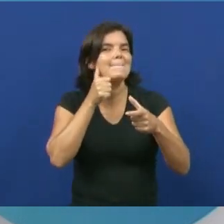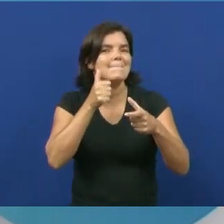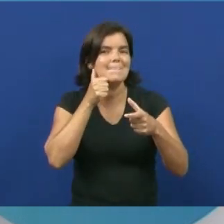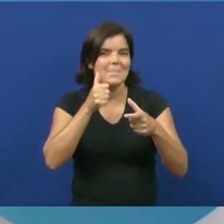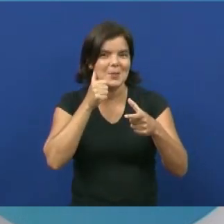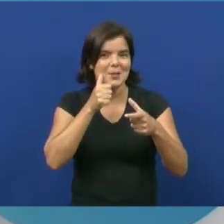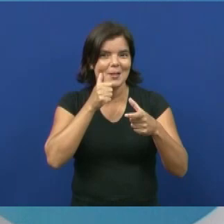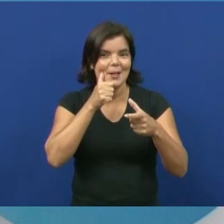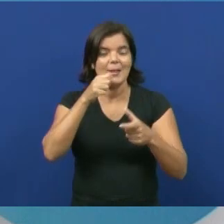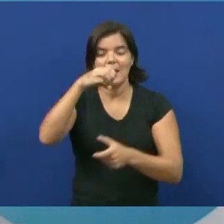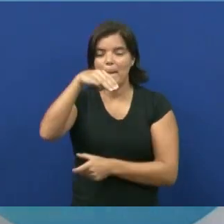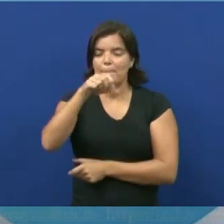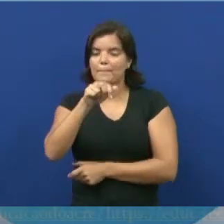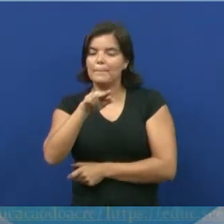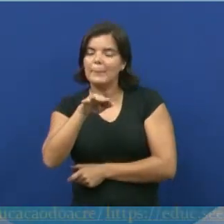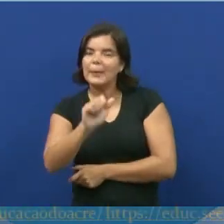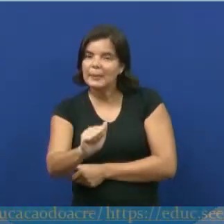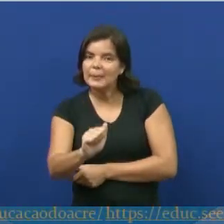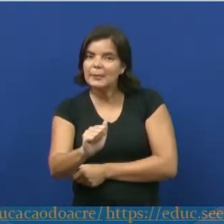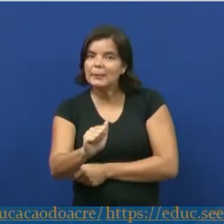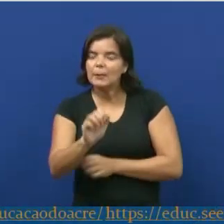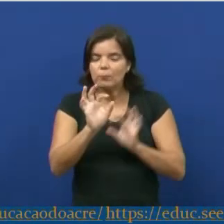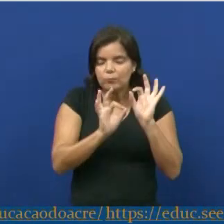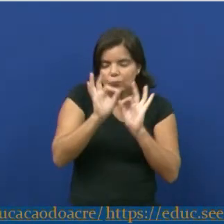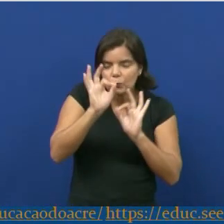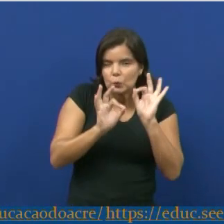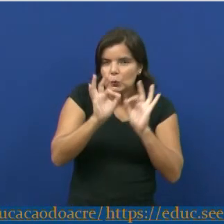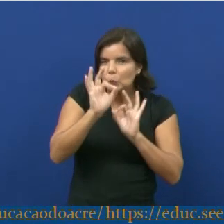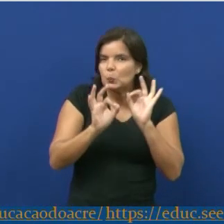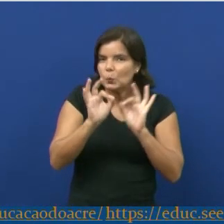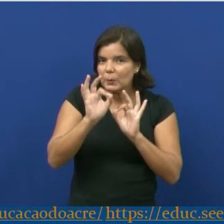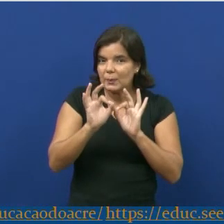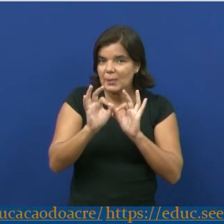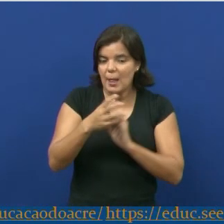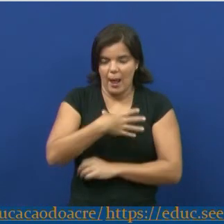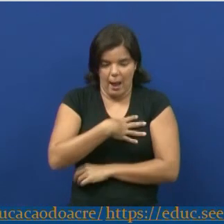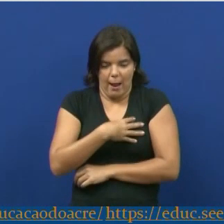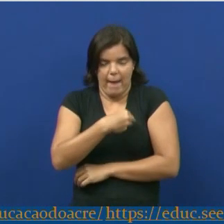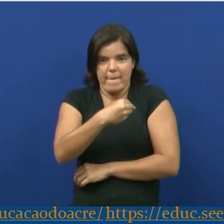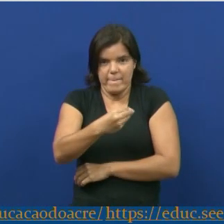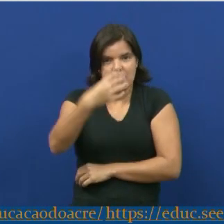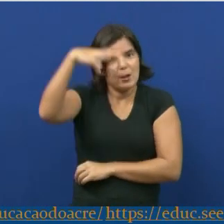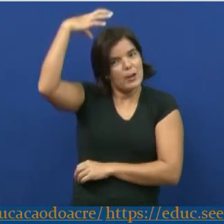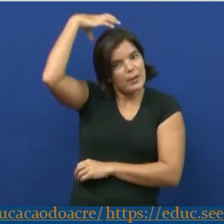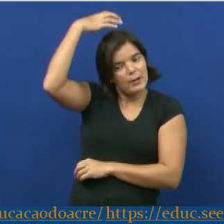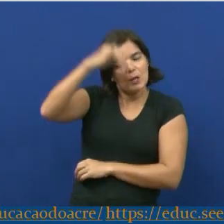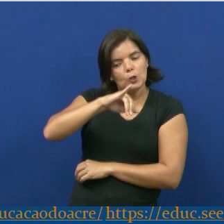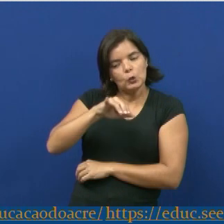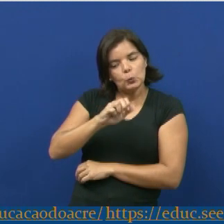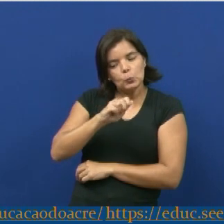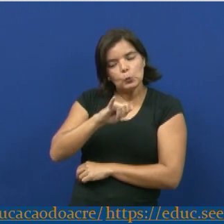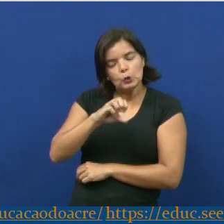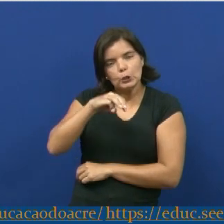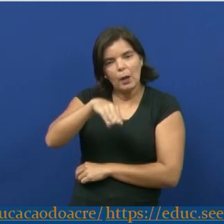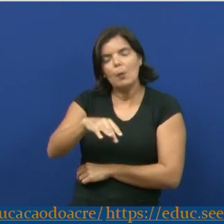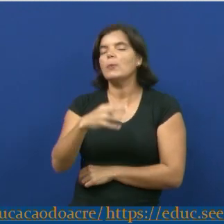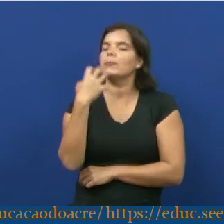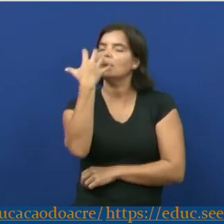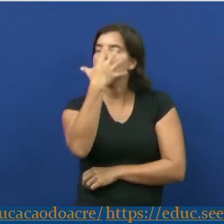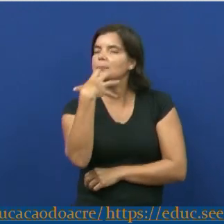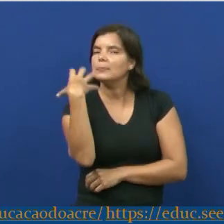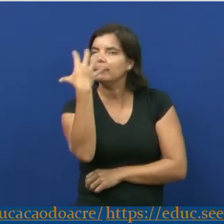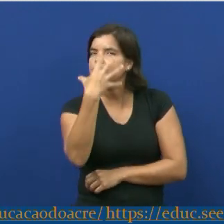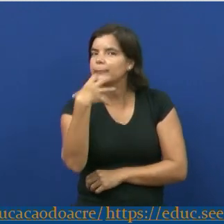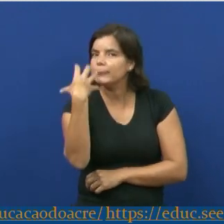II, que é a Maria. Então, foi arquitetado um golpe em que a filha do rei Jaime foi conquistada,